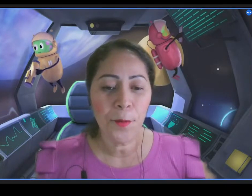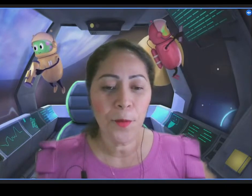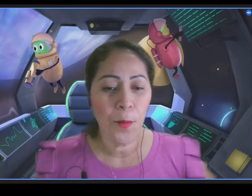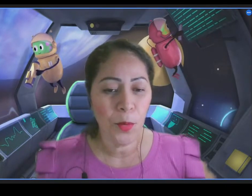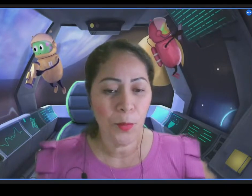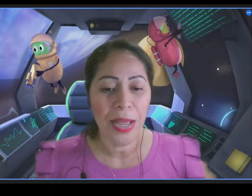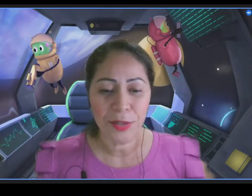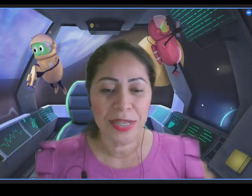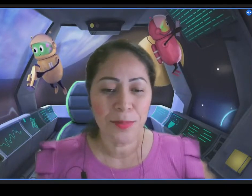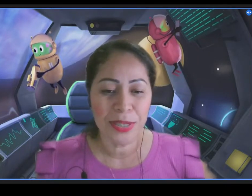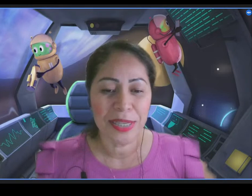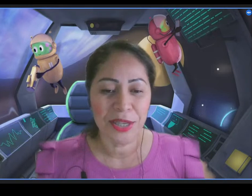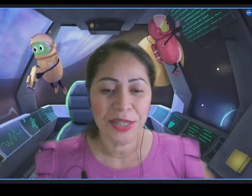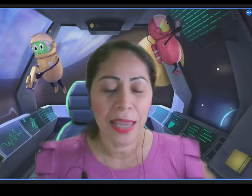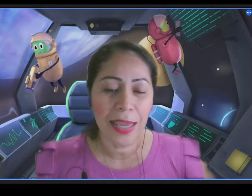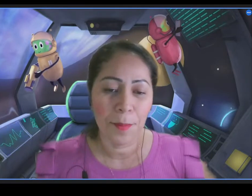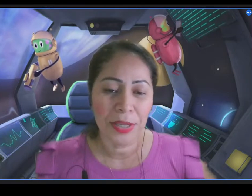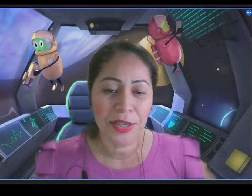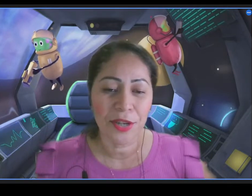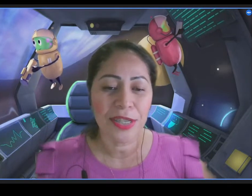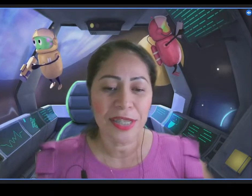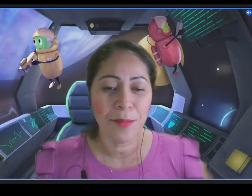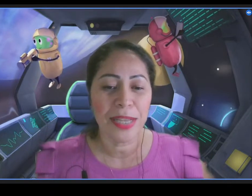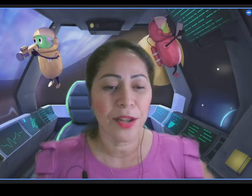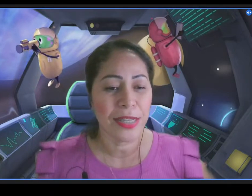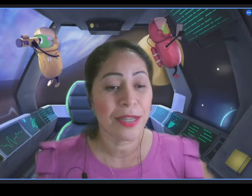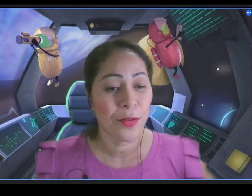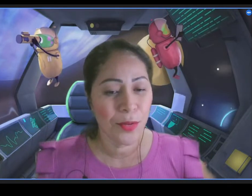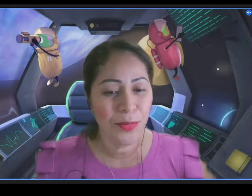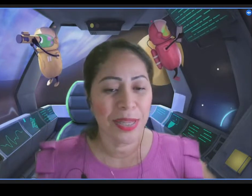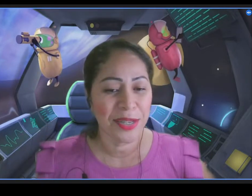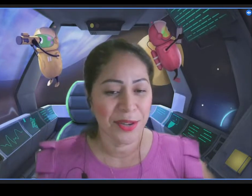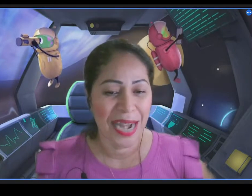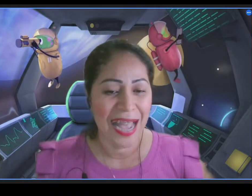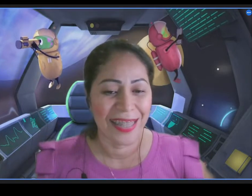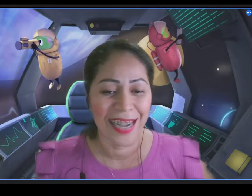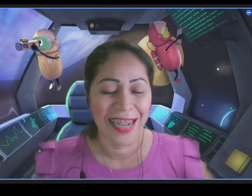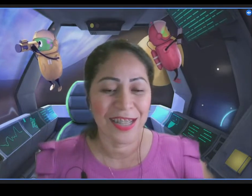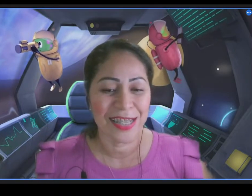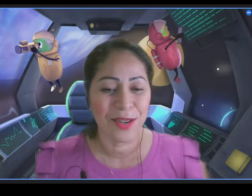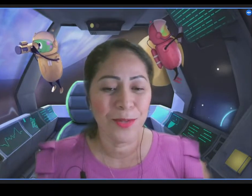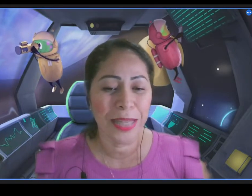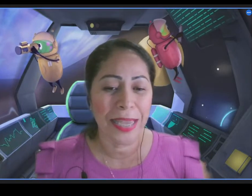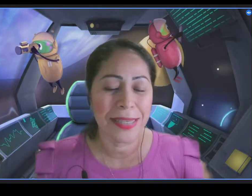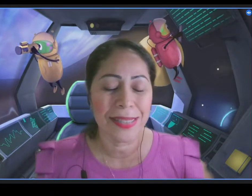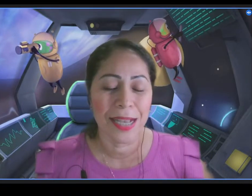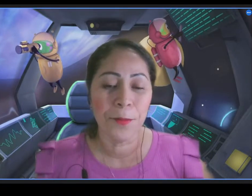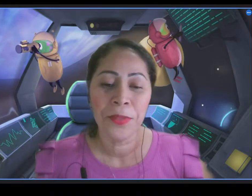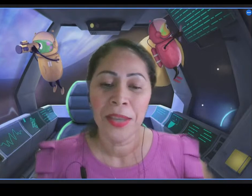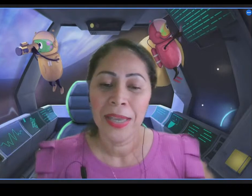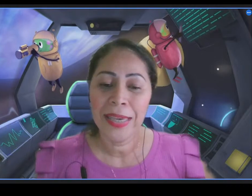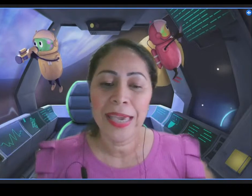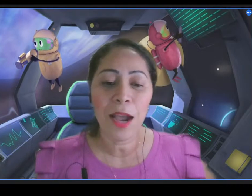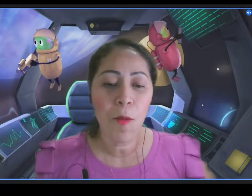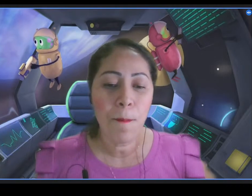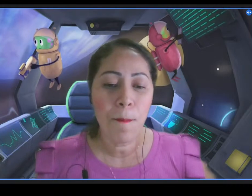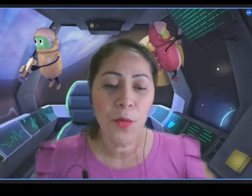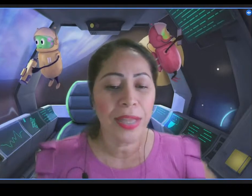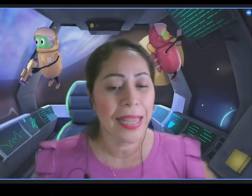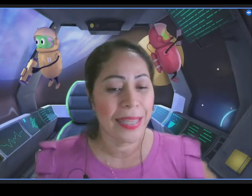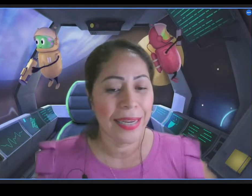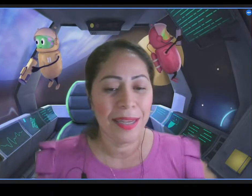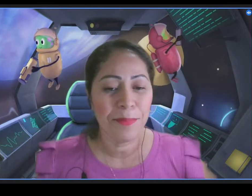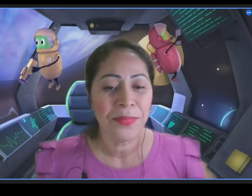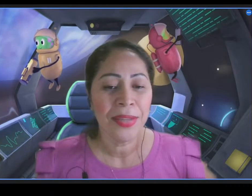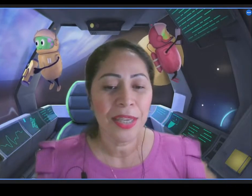Então, como as coisas boas a gente tem que repetir, nós estamos na nossa segunda jornada, né, na segunda edição. E é com